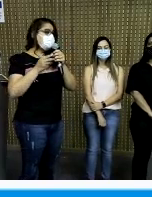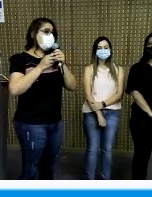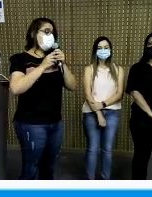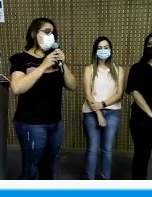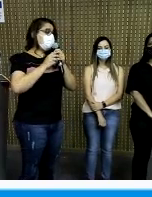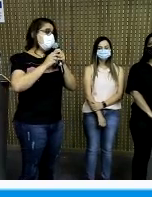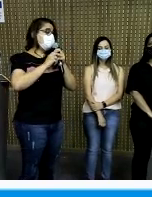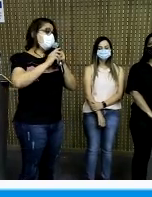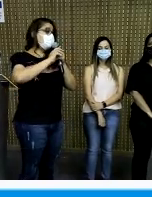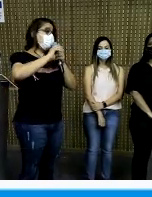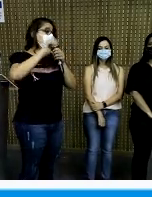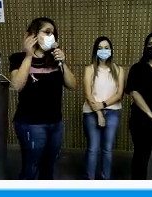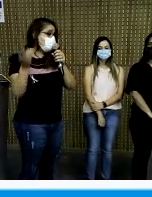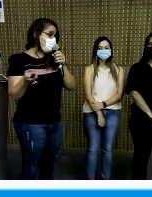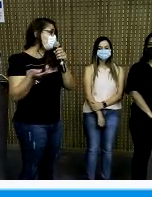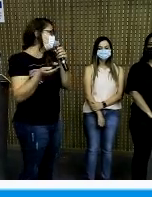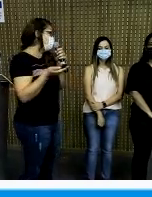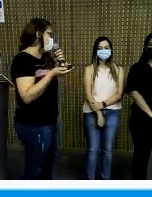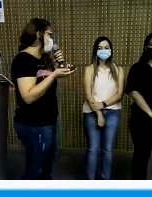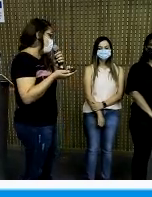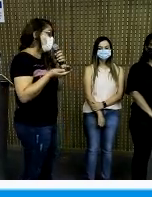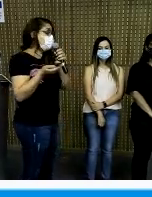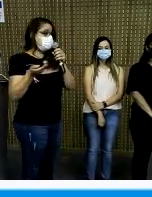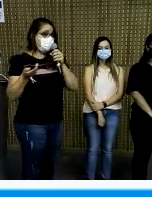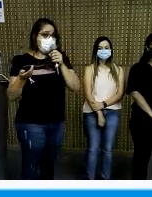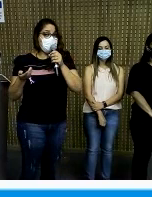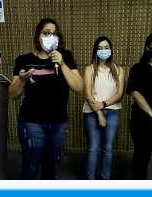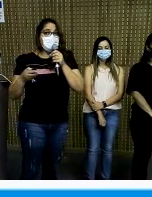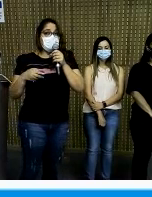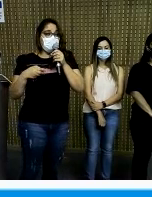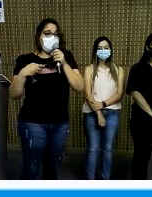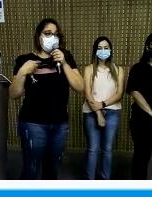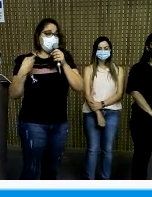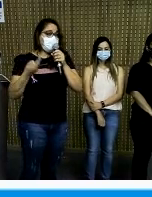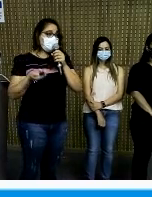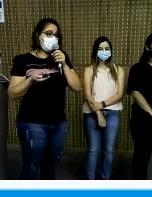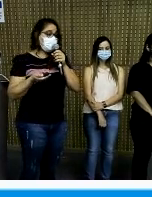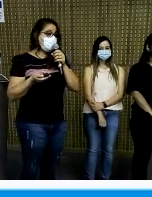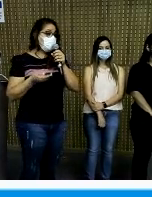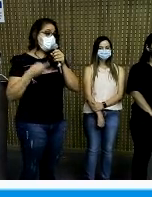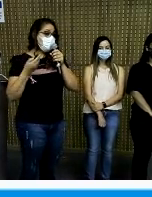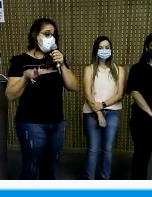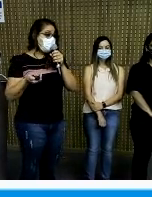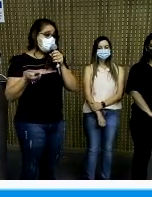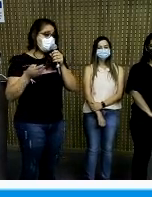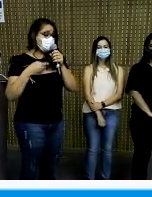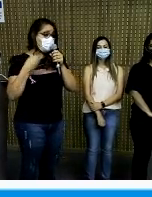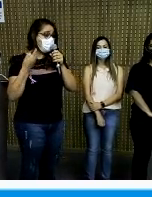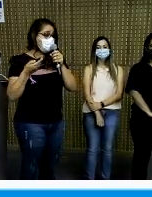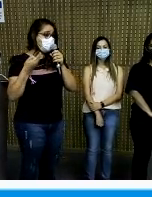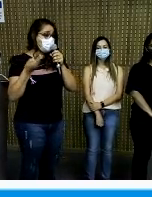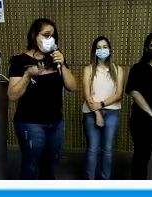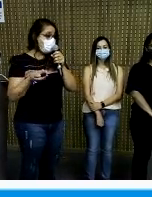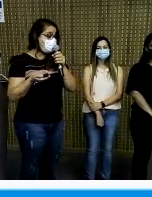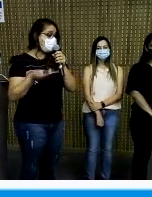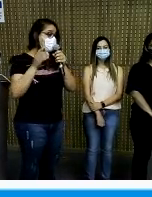nós faríamos um isolamento imediato desses pacientes, né? Sintomáticos respiratórios, numa varanda que a gente tem lá,